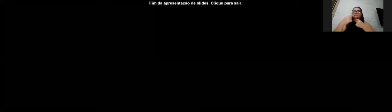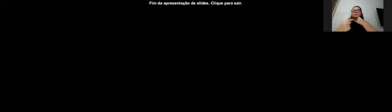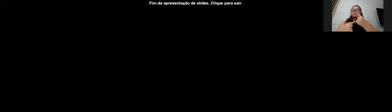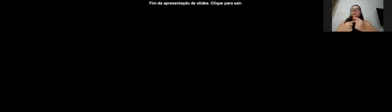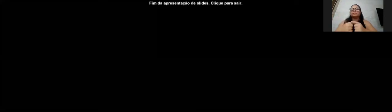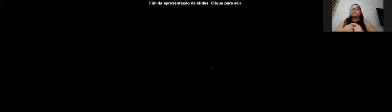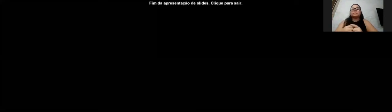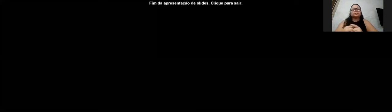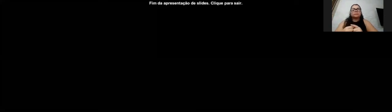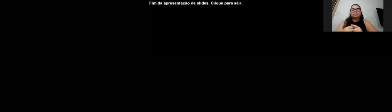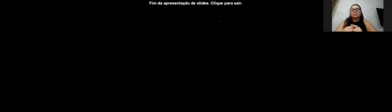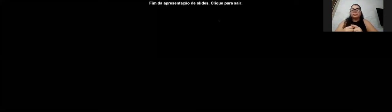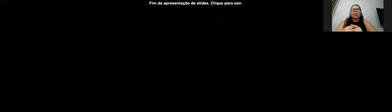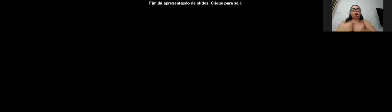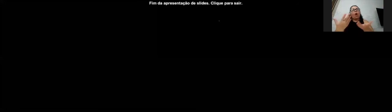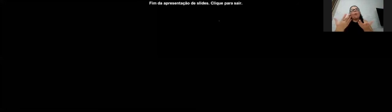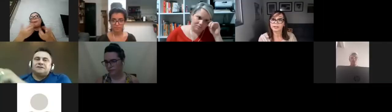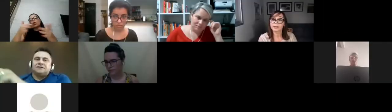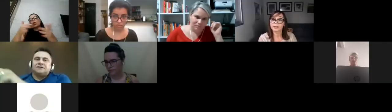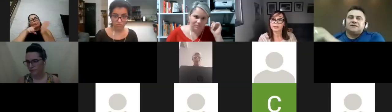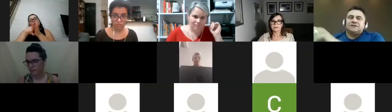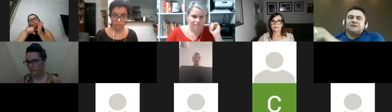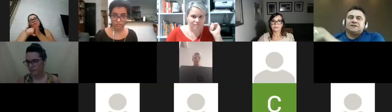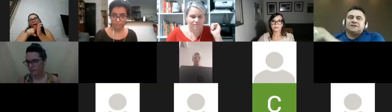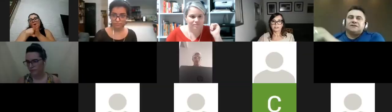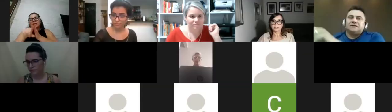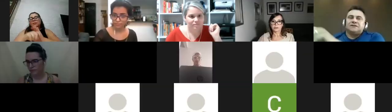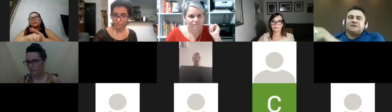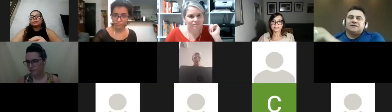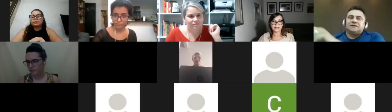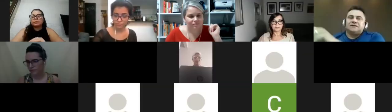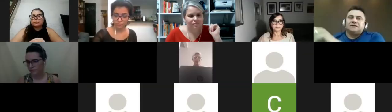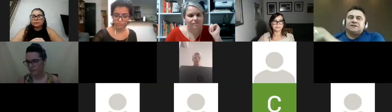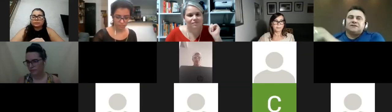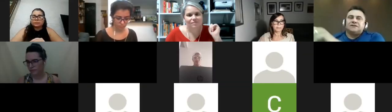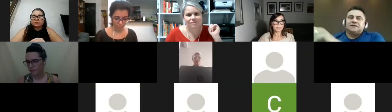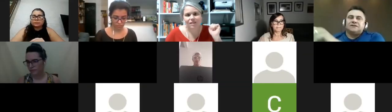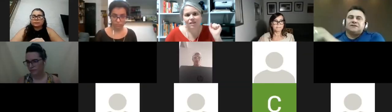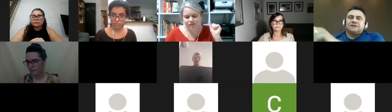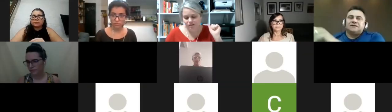alguma alguma questão para para a gente conversar